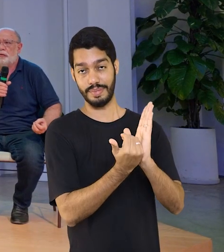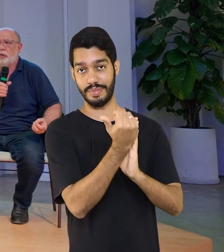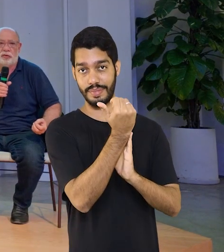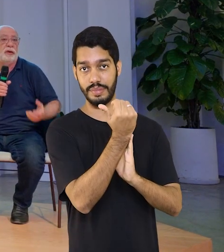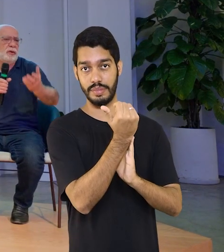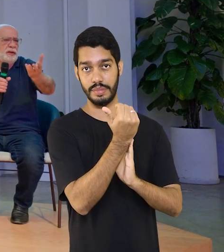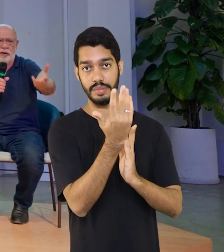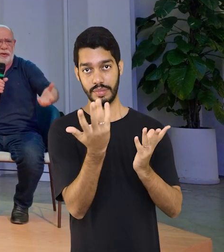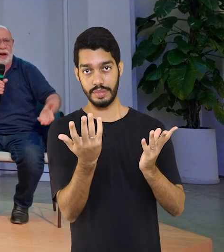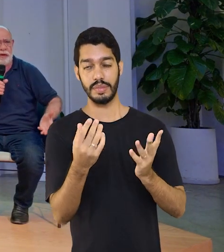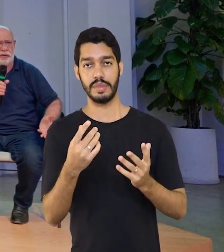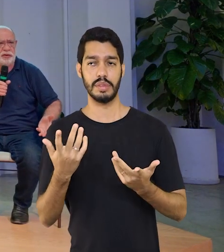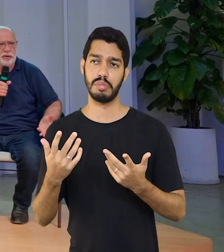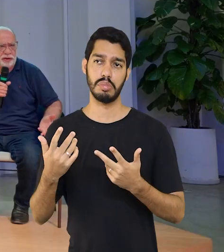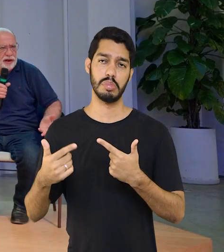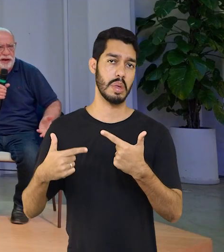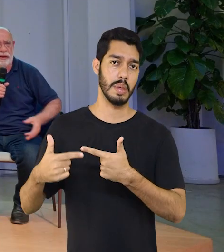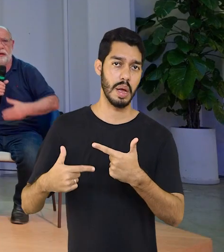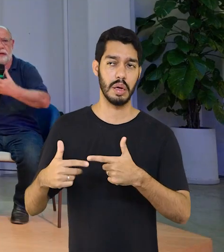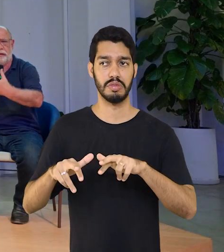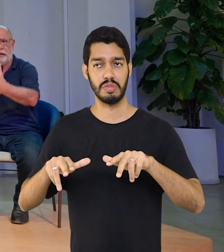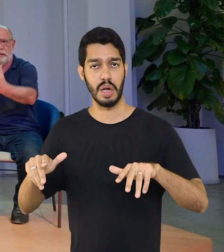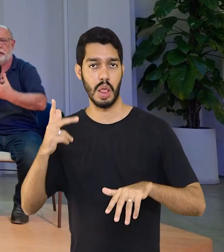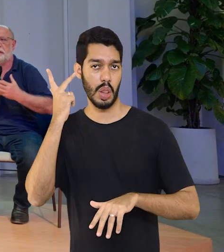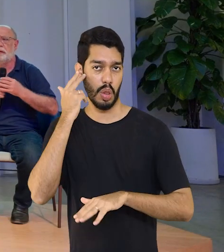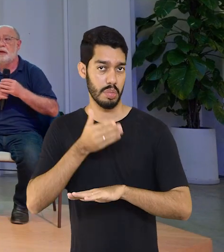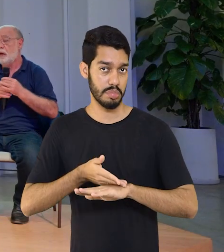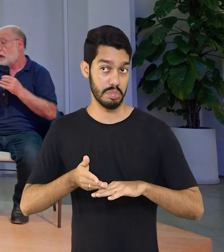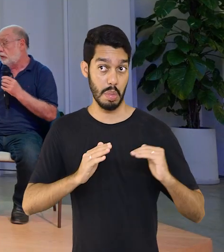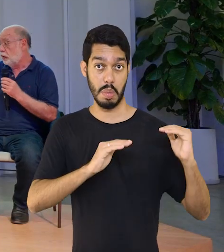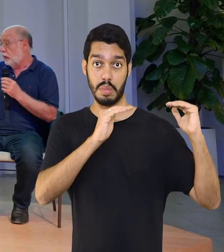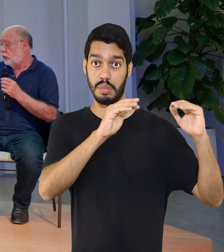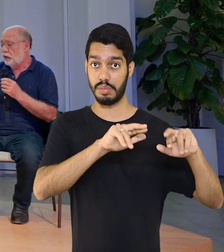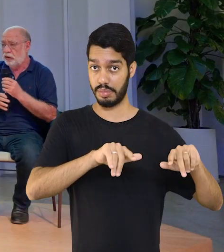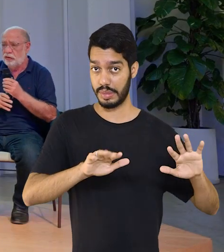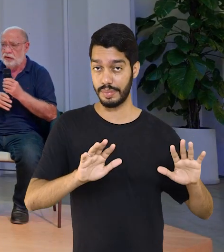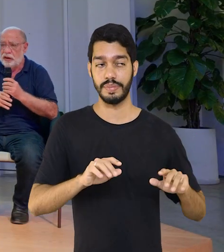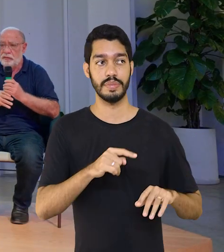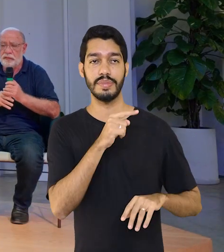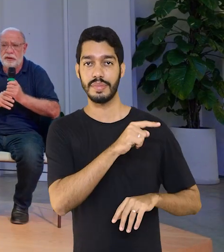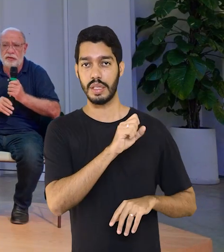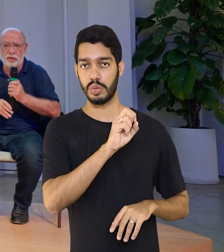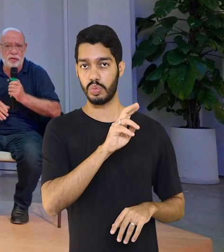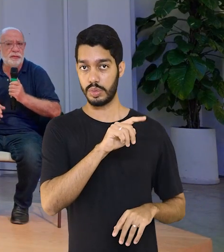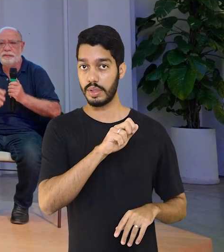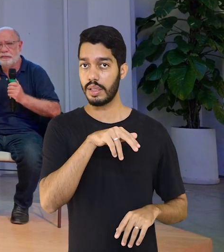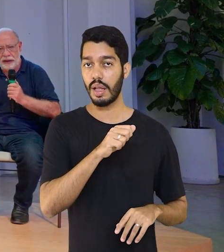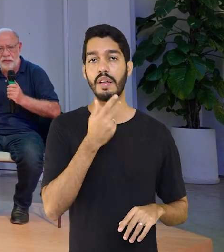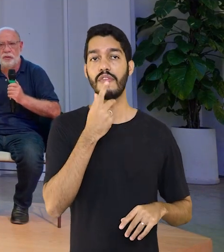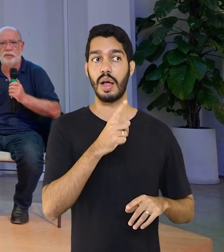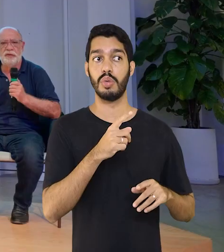Então, a economia circular é uma coisa extraordinária, etc, etc. As inovações que a Suzana